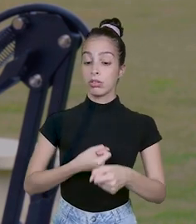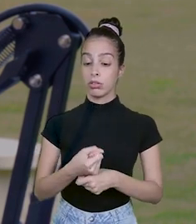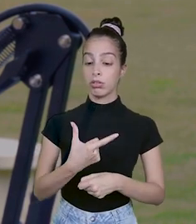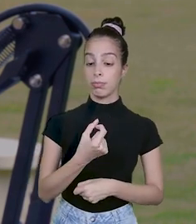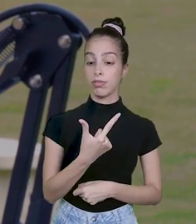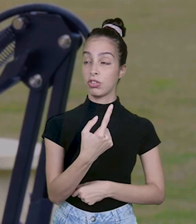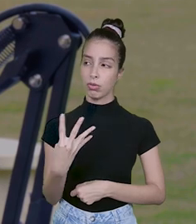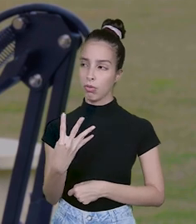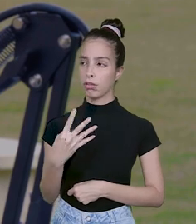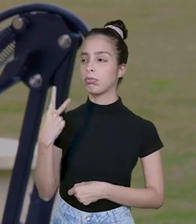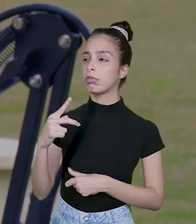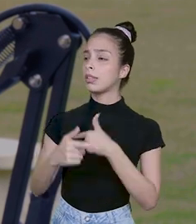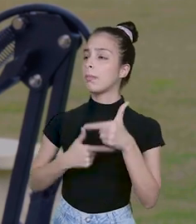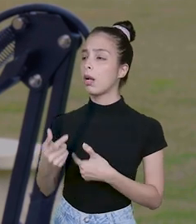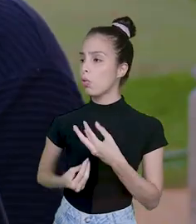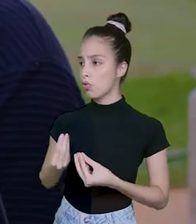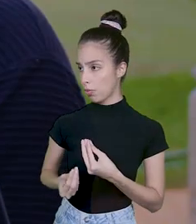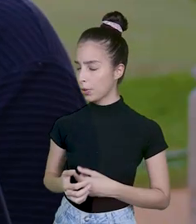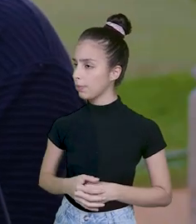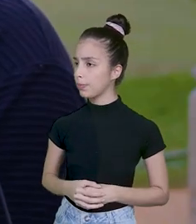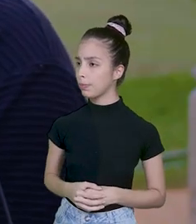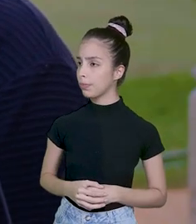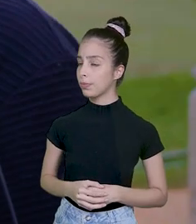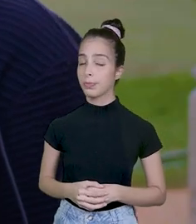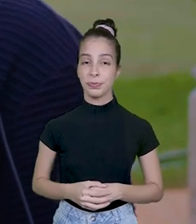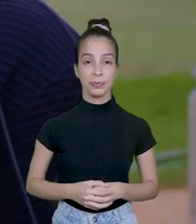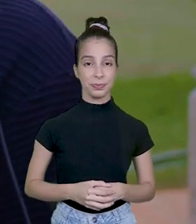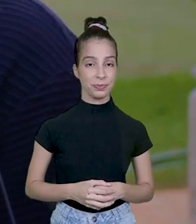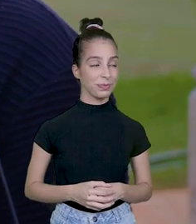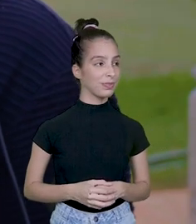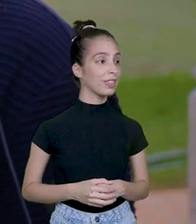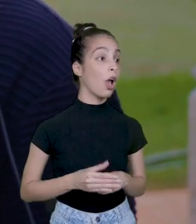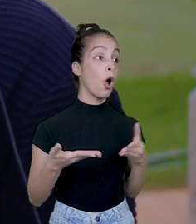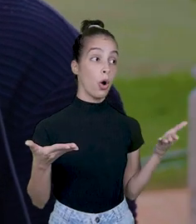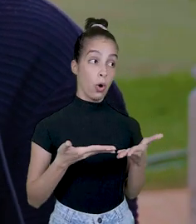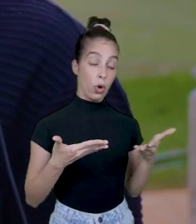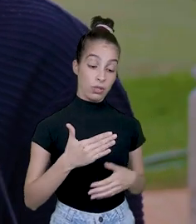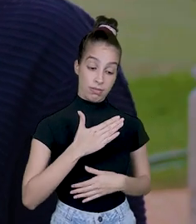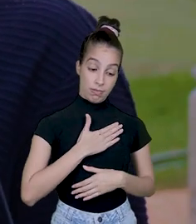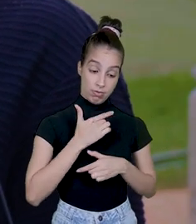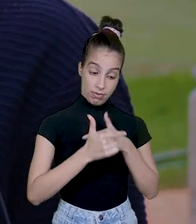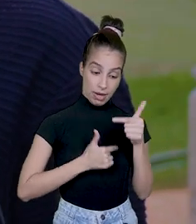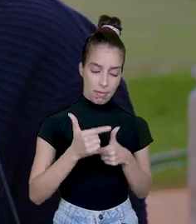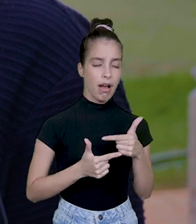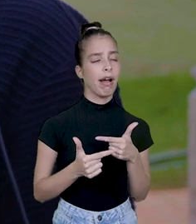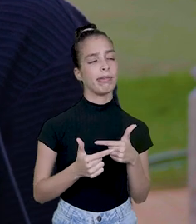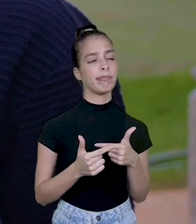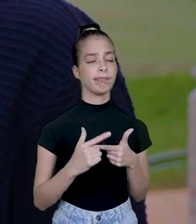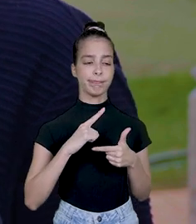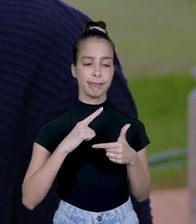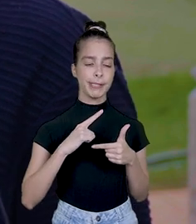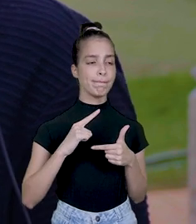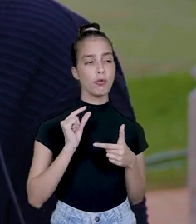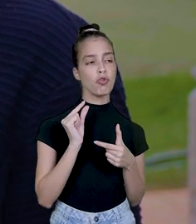eh na realidade do seu trabalho hoje eh o meu trabalho tem se limitado entre aspas né a